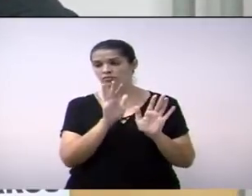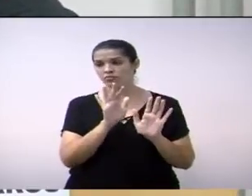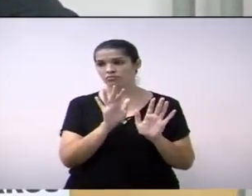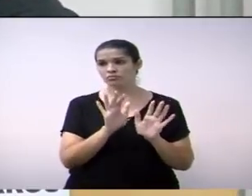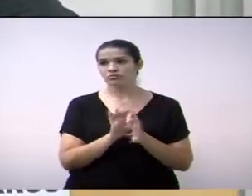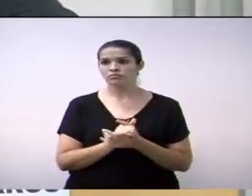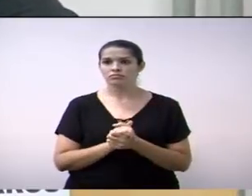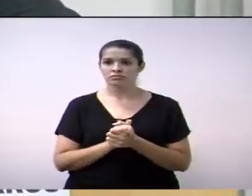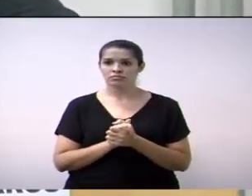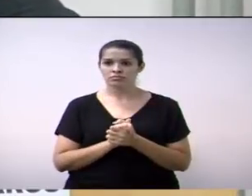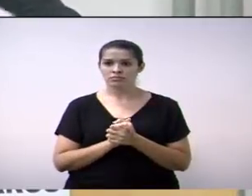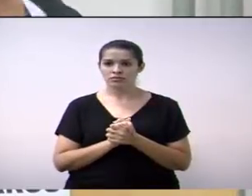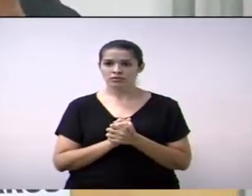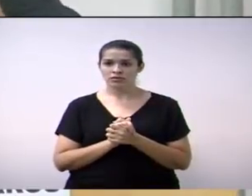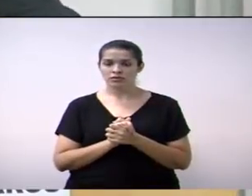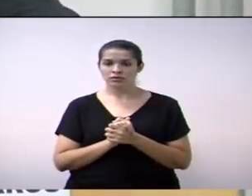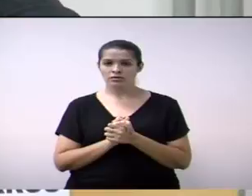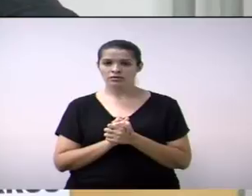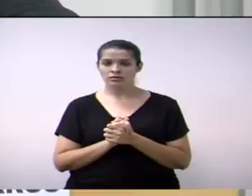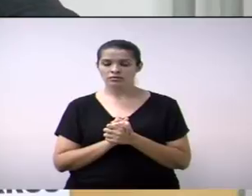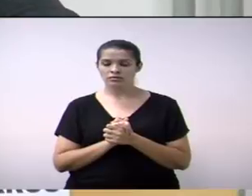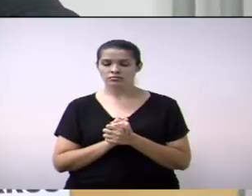nisso, mas se não tiver